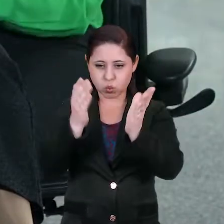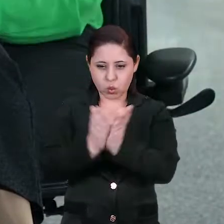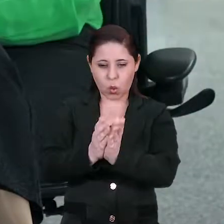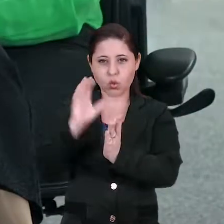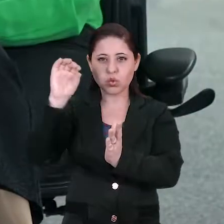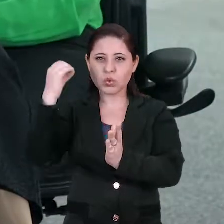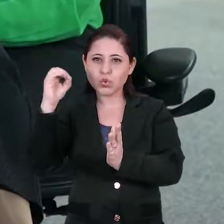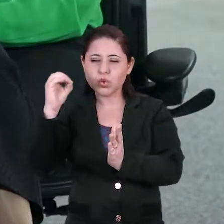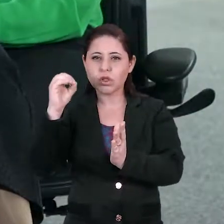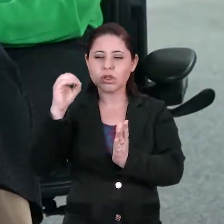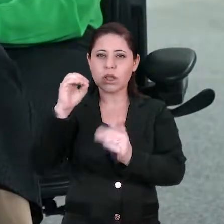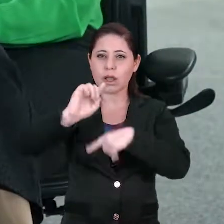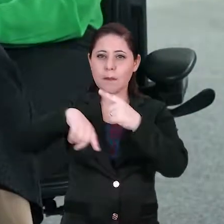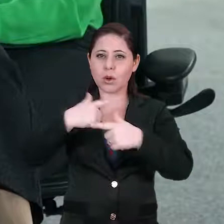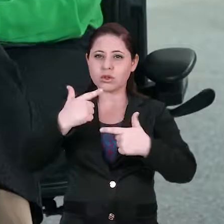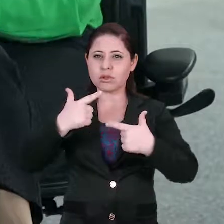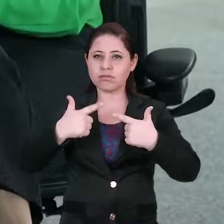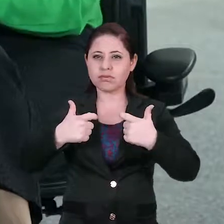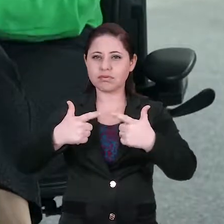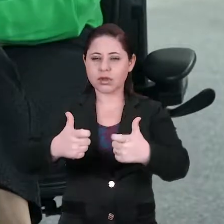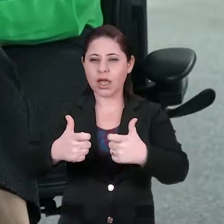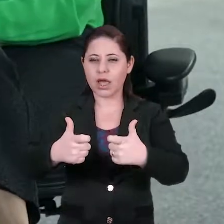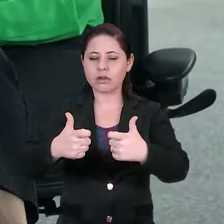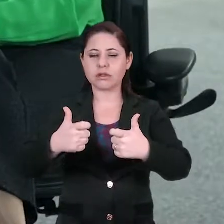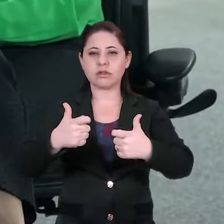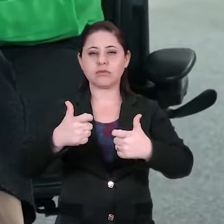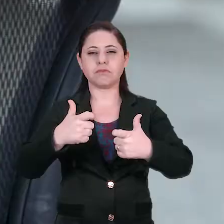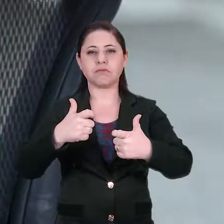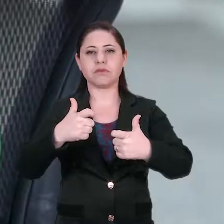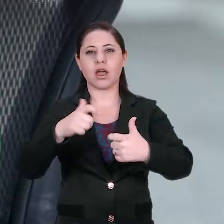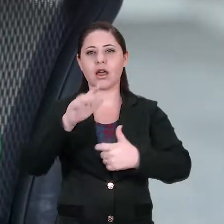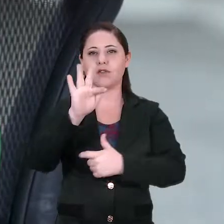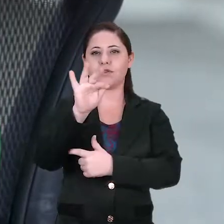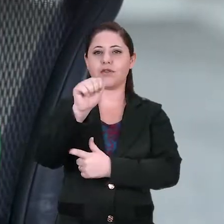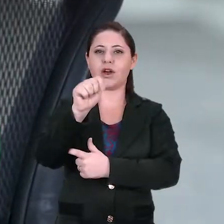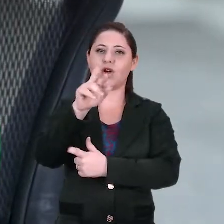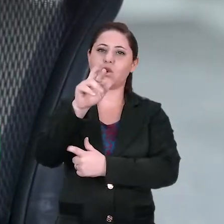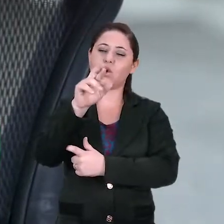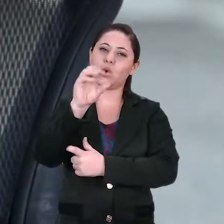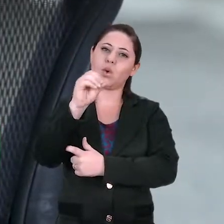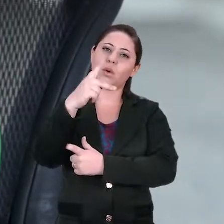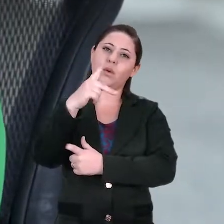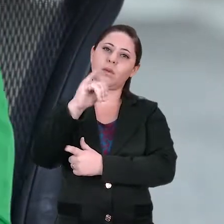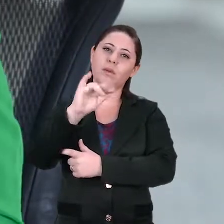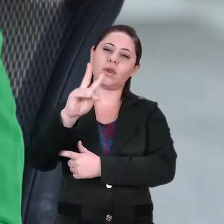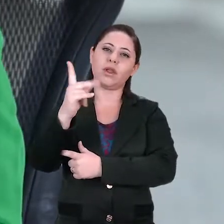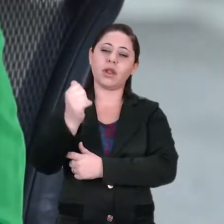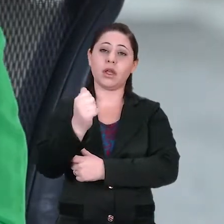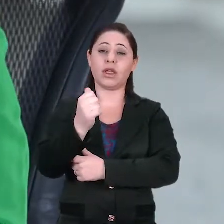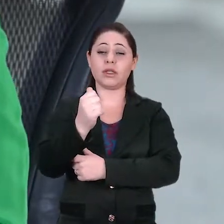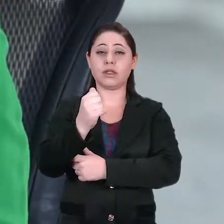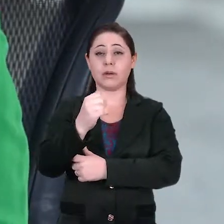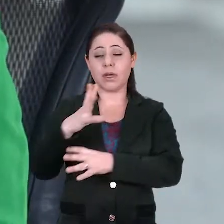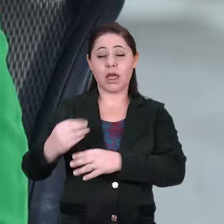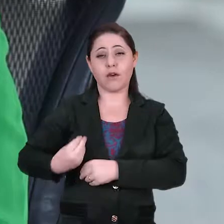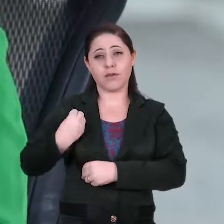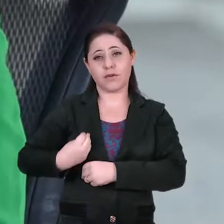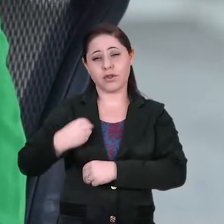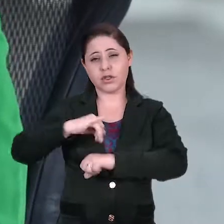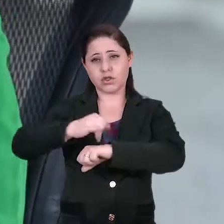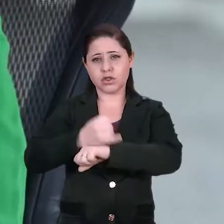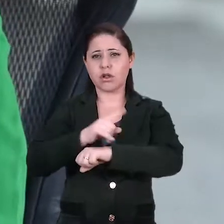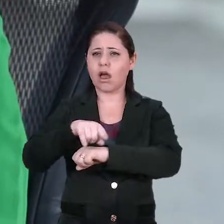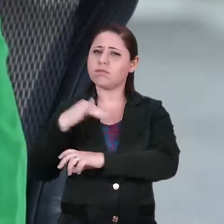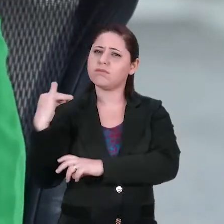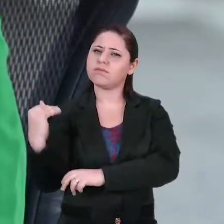vieram do Rio Grande do Sul depois da Guerra Farroupilha. E então, essa estada em Jardim,